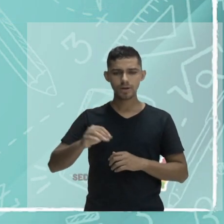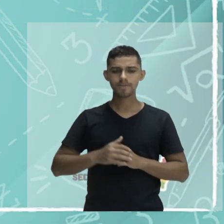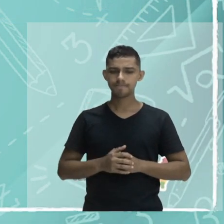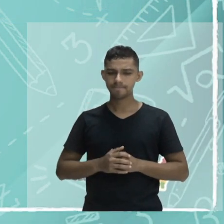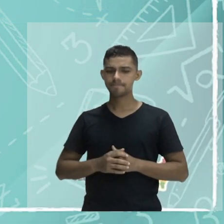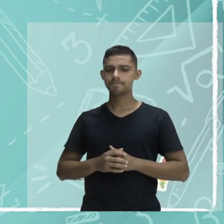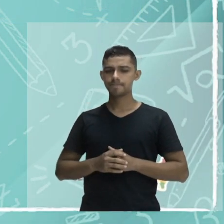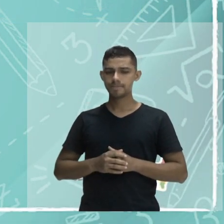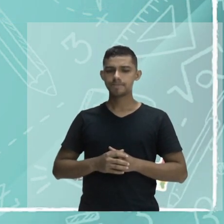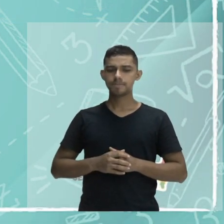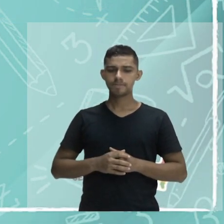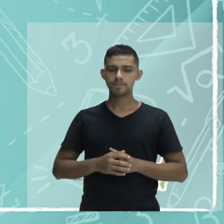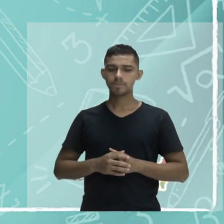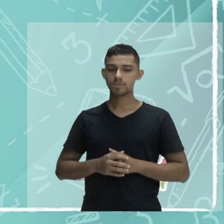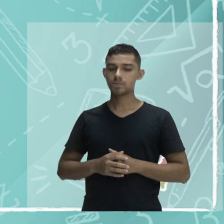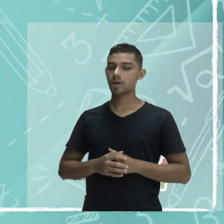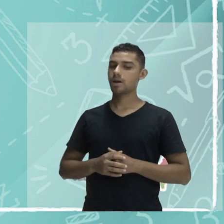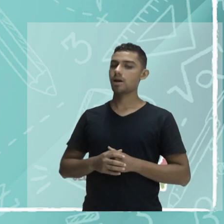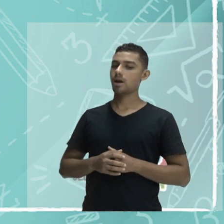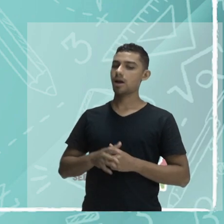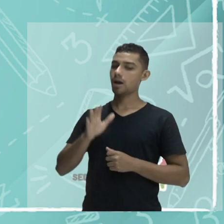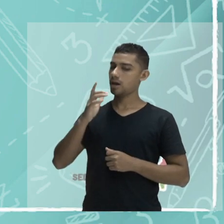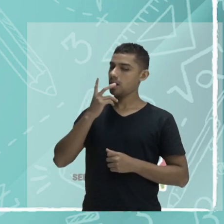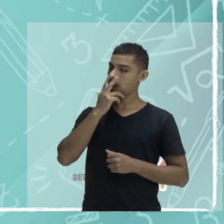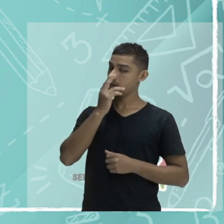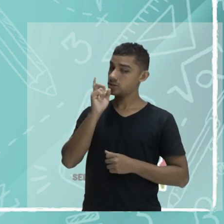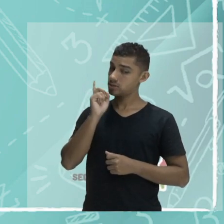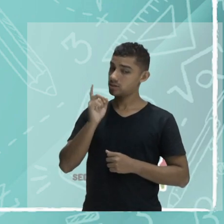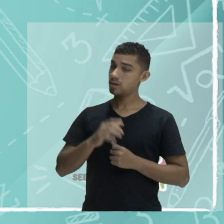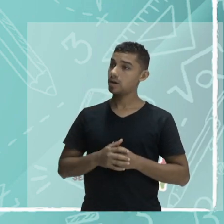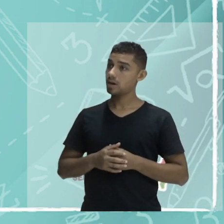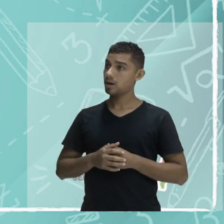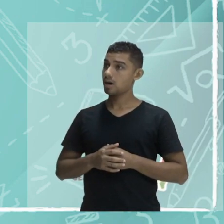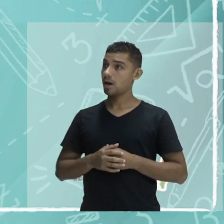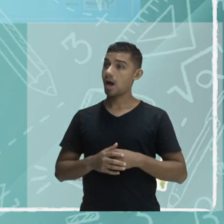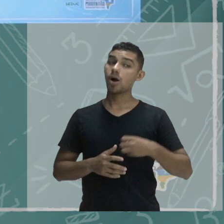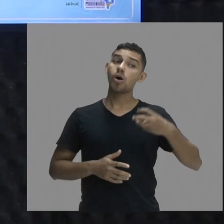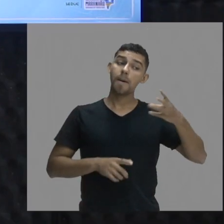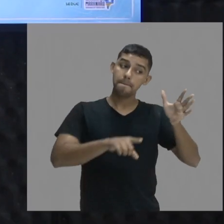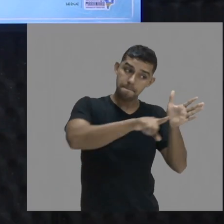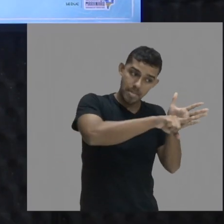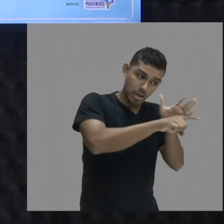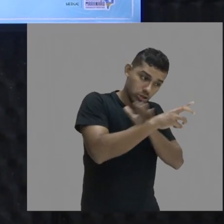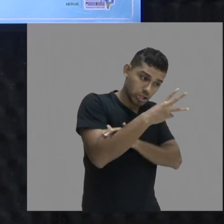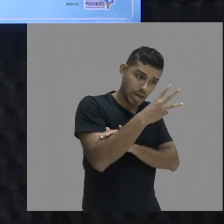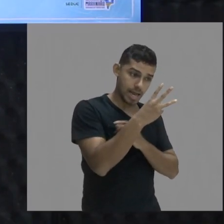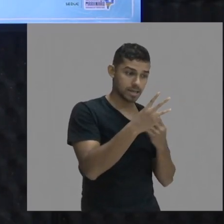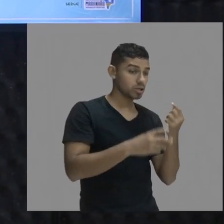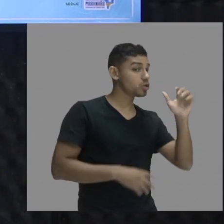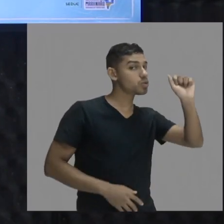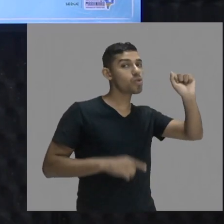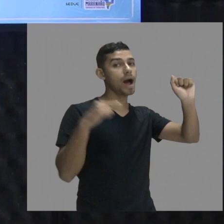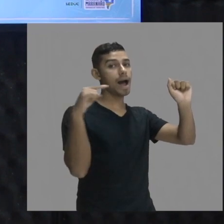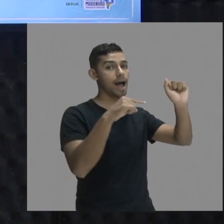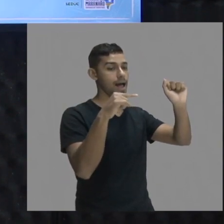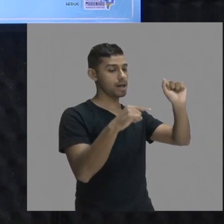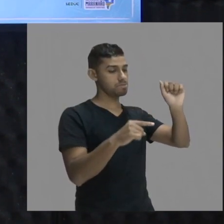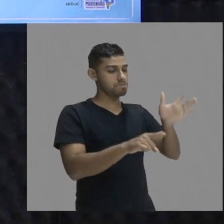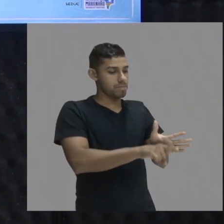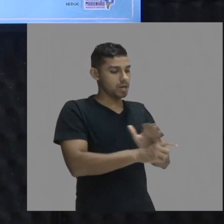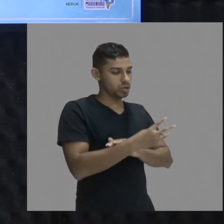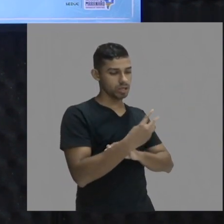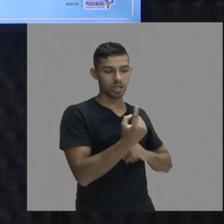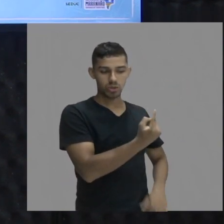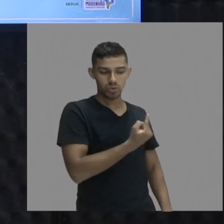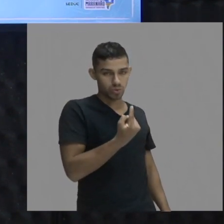Vamos lá. Ah, professor, estou achando estranho. Agora, o menos 3 não está associado a ninguém. Isso aqui